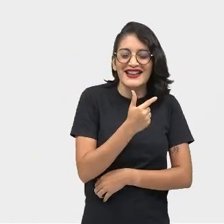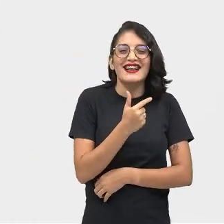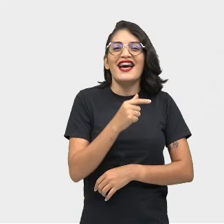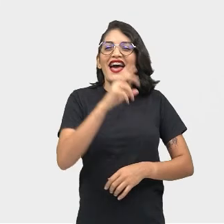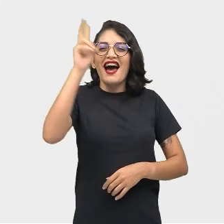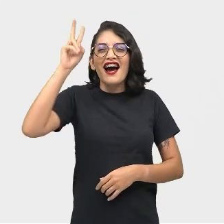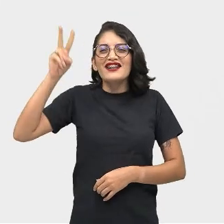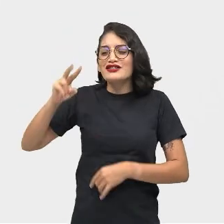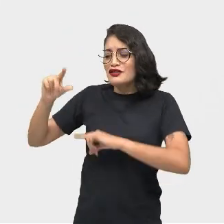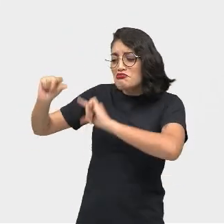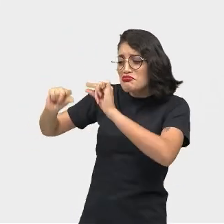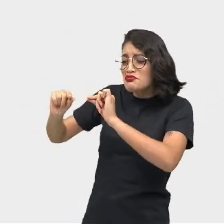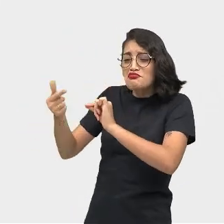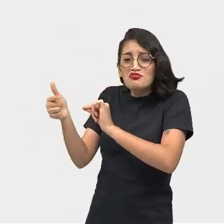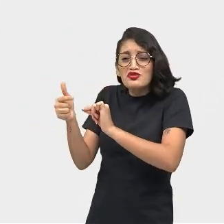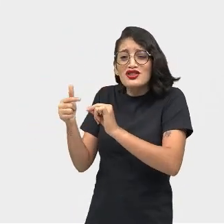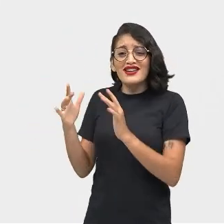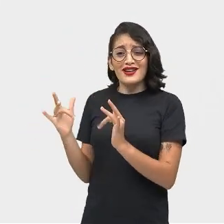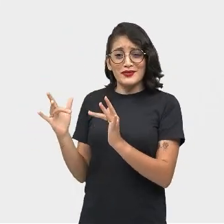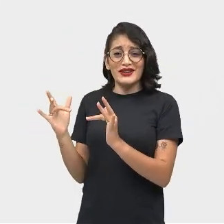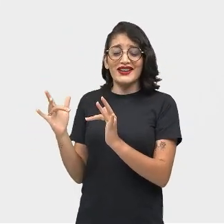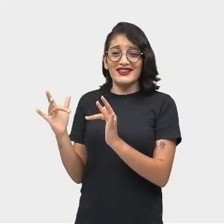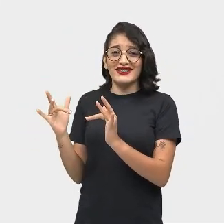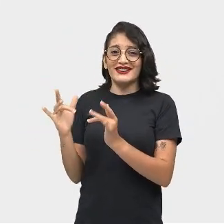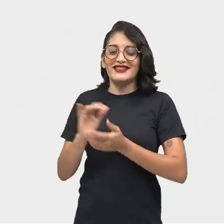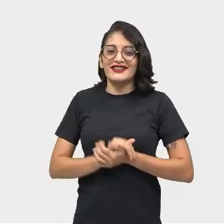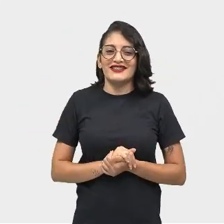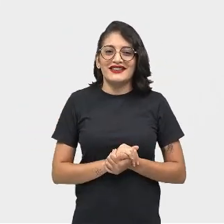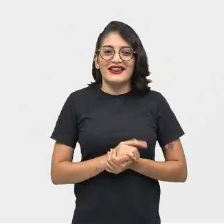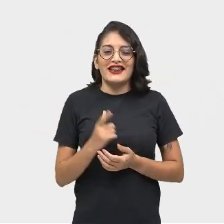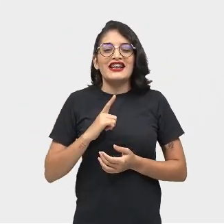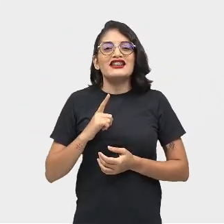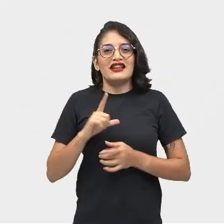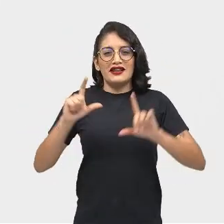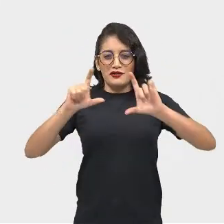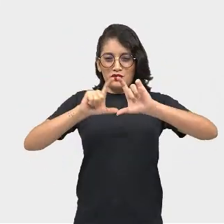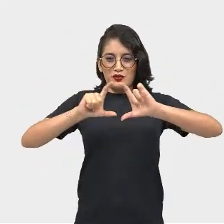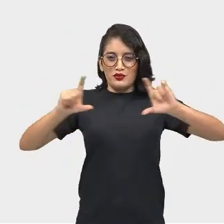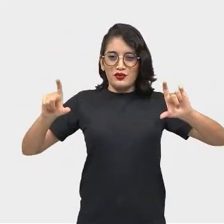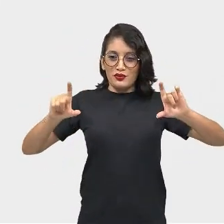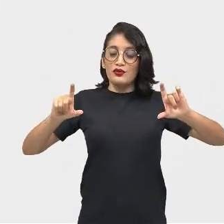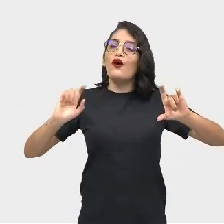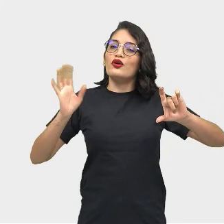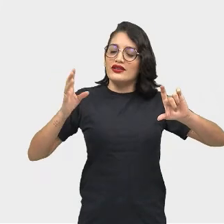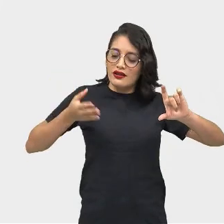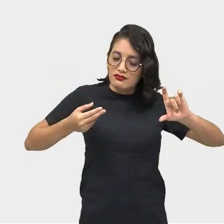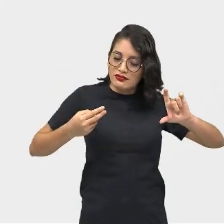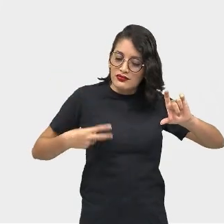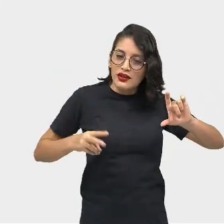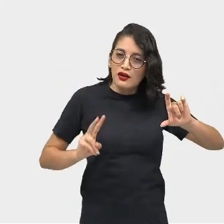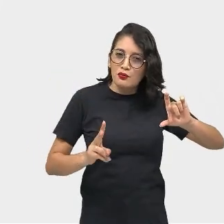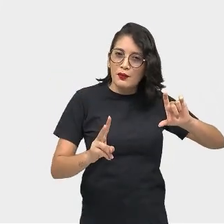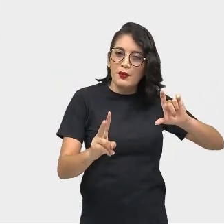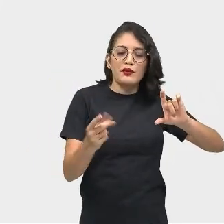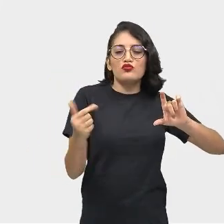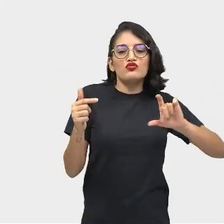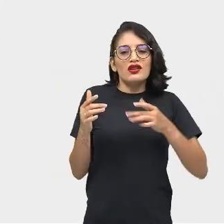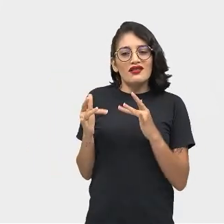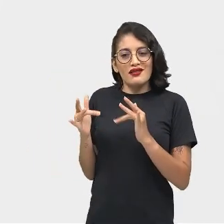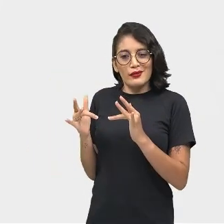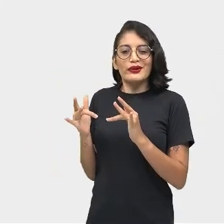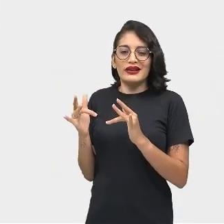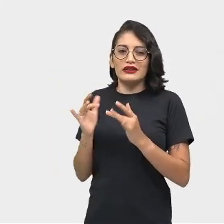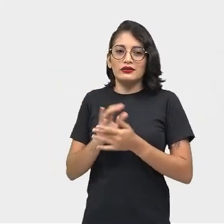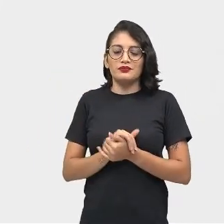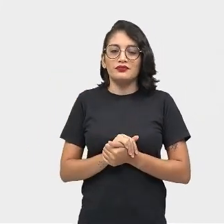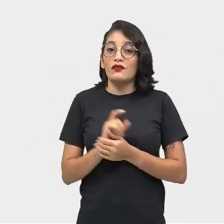estrela que não tinha namorado. Então, nós já temos aqui a estrofe dizendo muito do que vem por aí, não tinha namorado e tudo